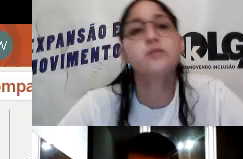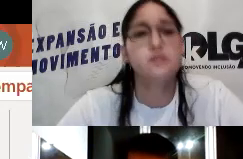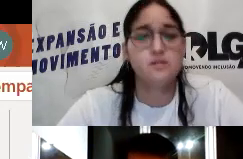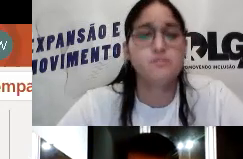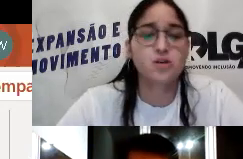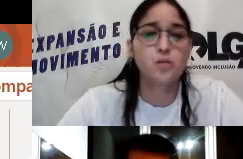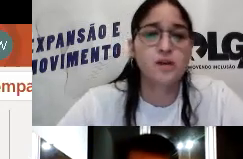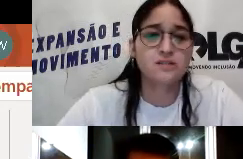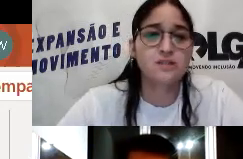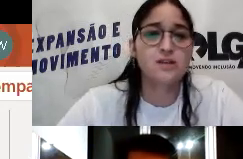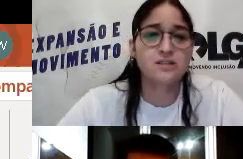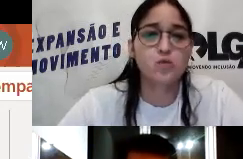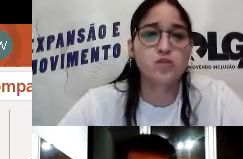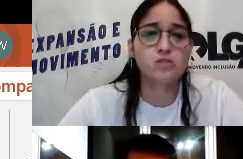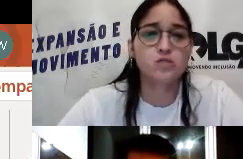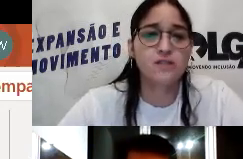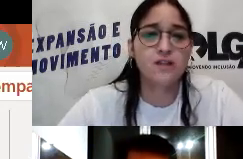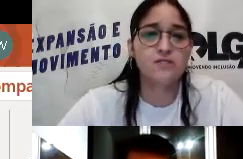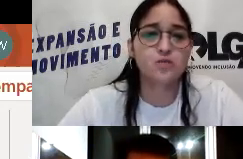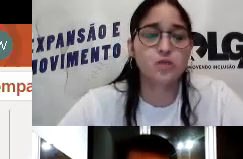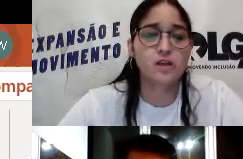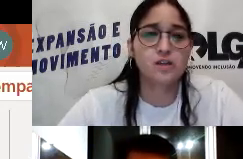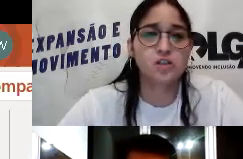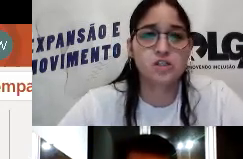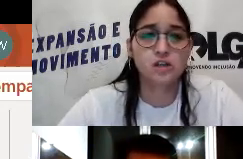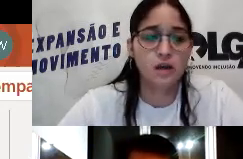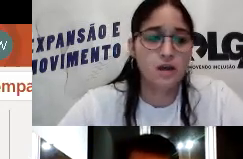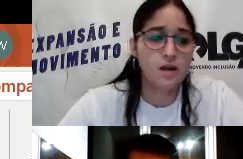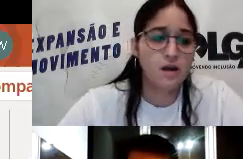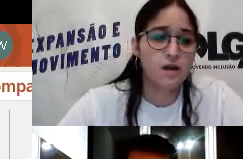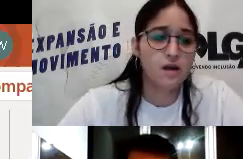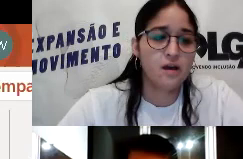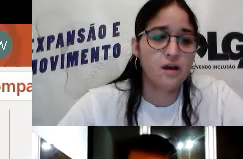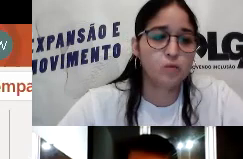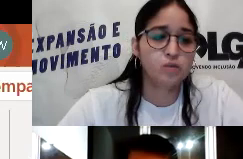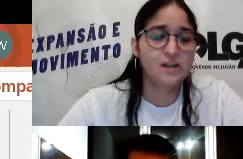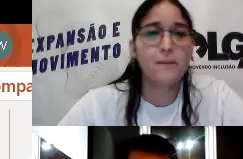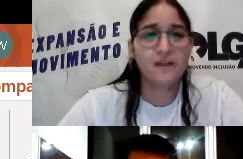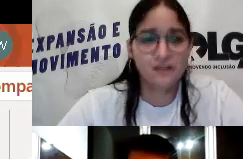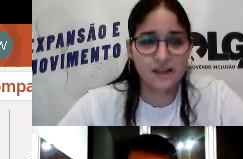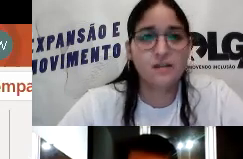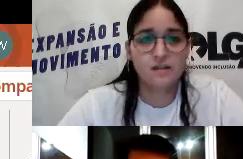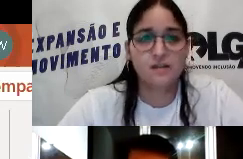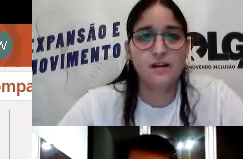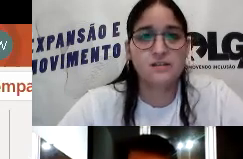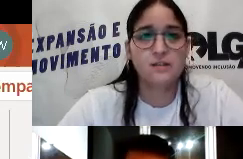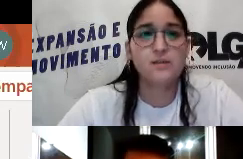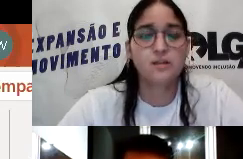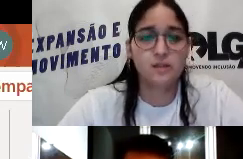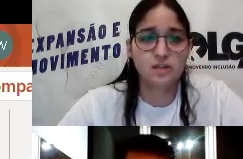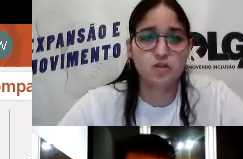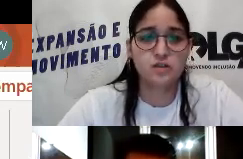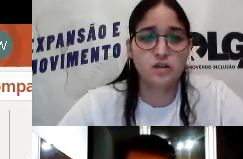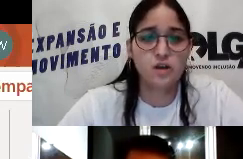outro, mas a comunicação na saúde, inclusive, ela faz com que a gente consiga aprender, né, e saber